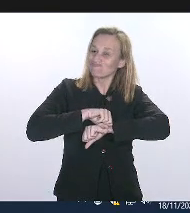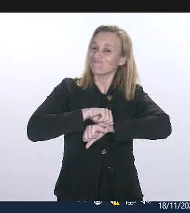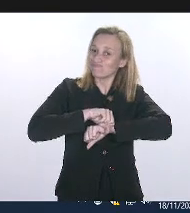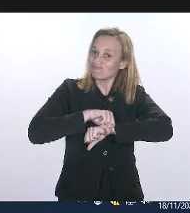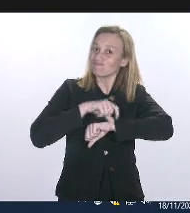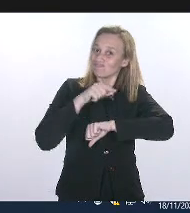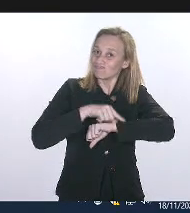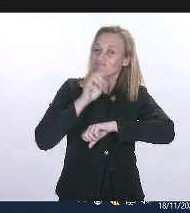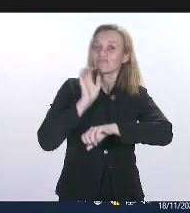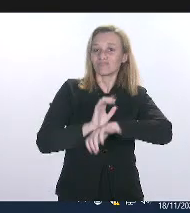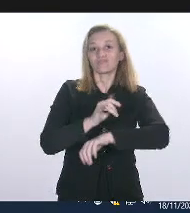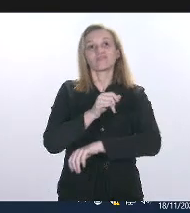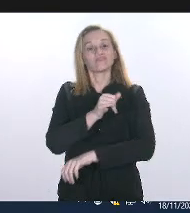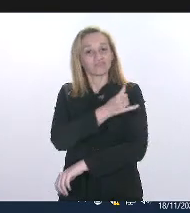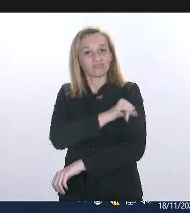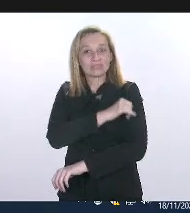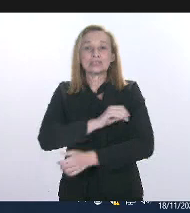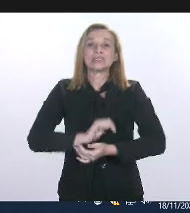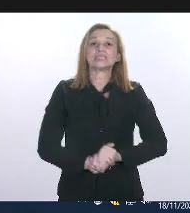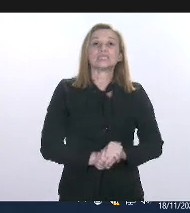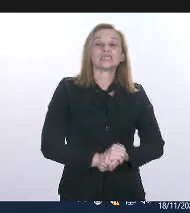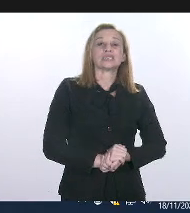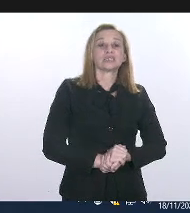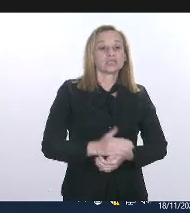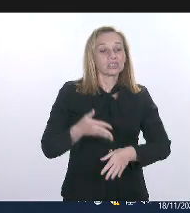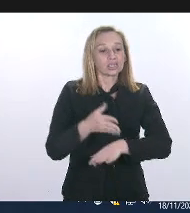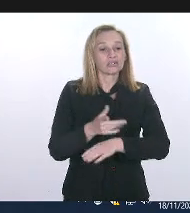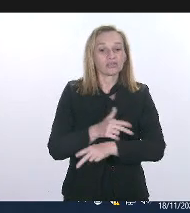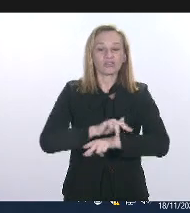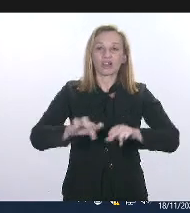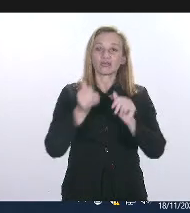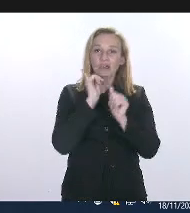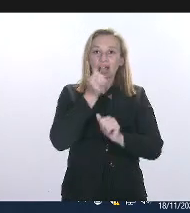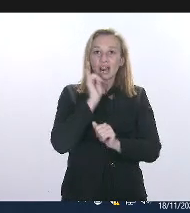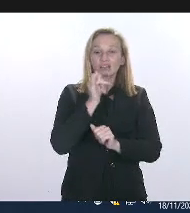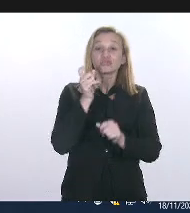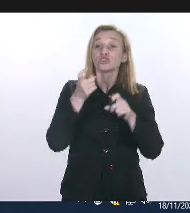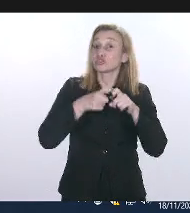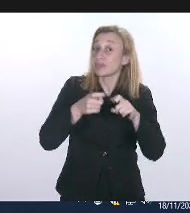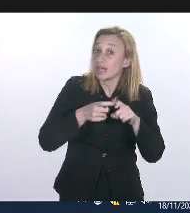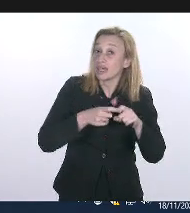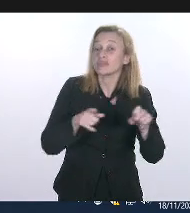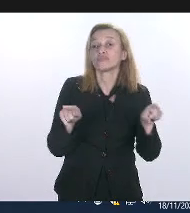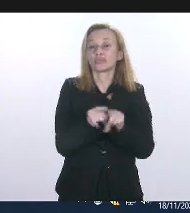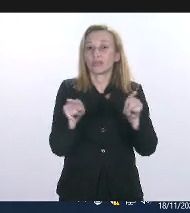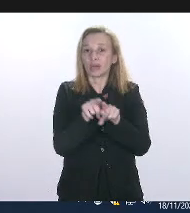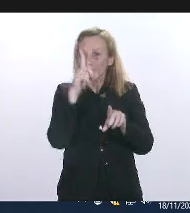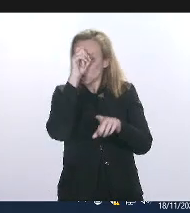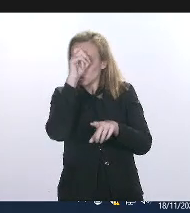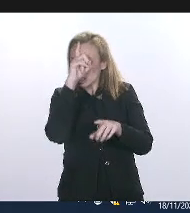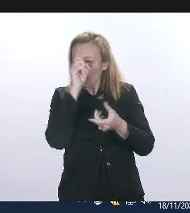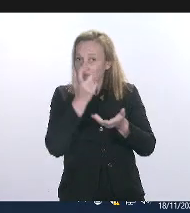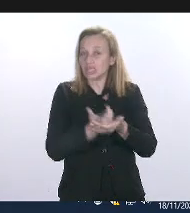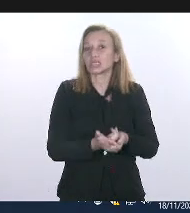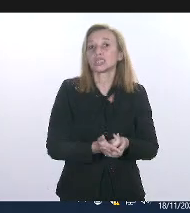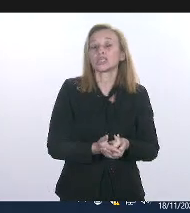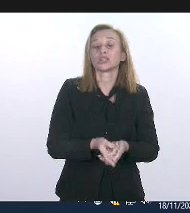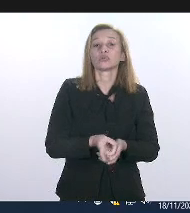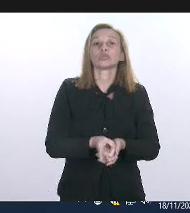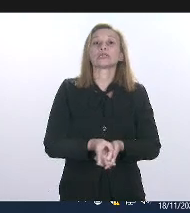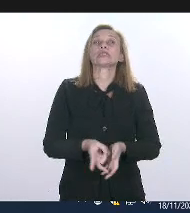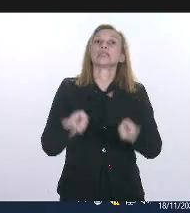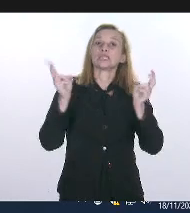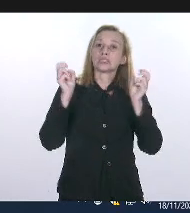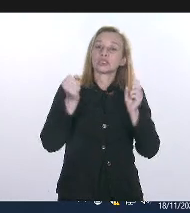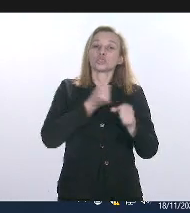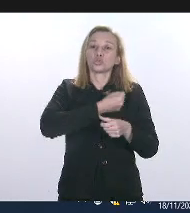nosso estado do Rio de Janeiro. Tem chegado para mim muitos relatos de médicos e de hospitais também sobre esse aumento que a